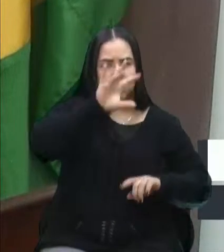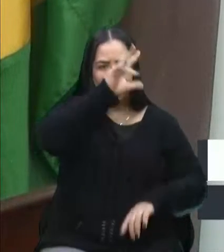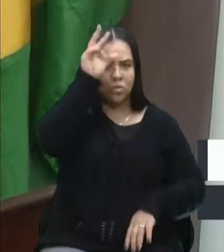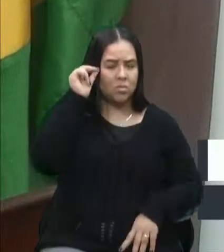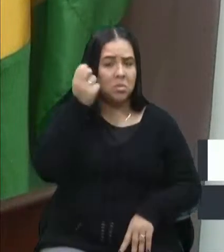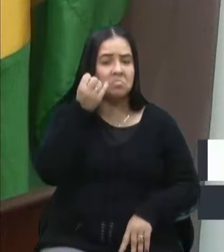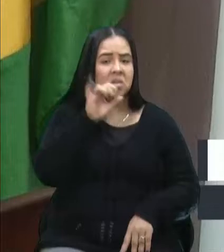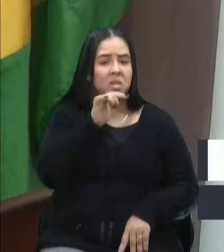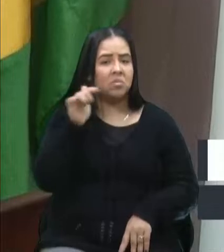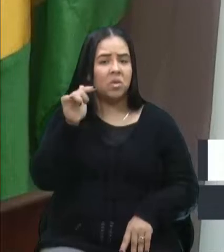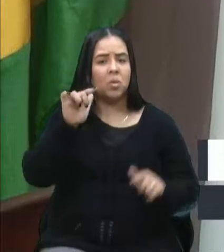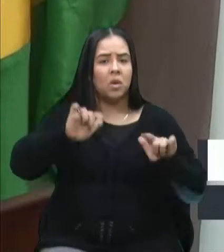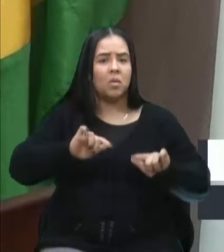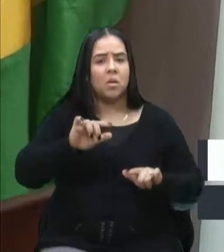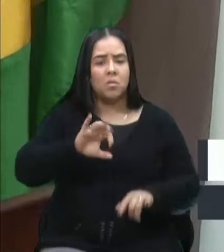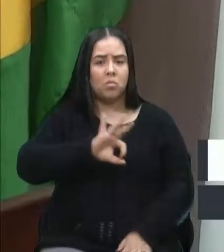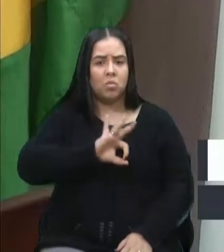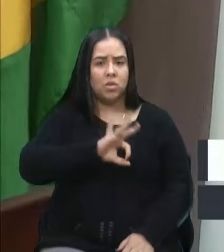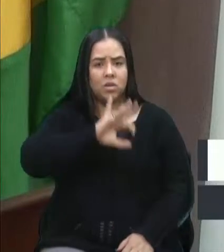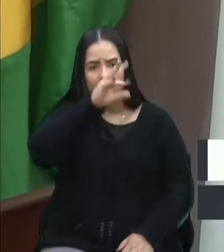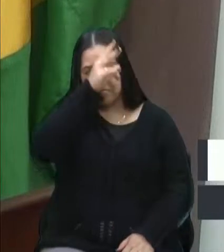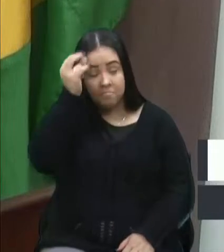tem espaço para a Guarda Municipal,